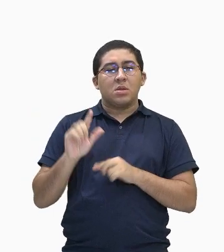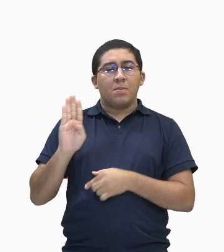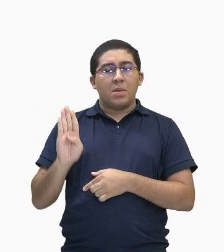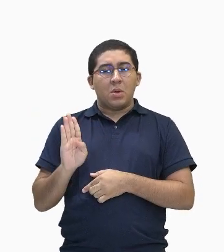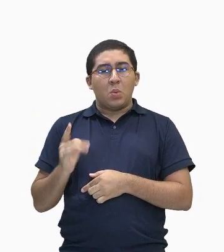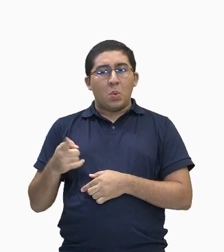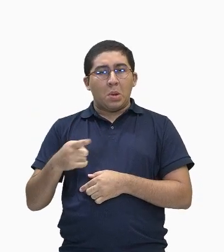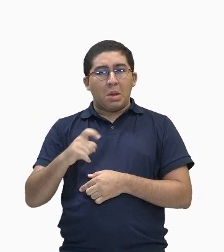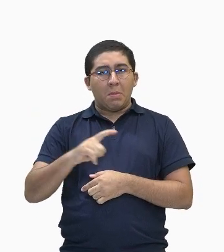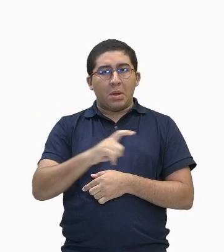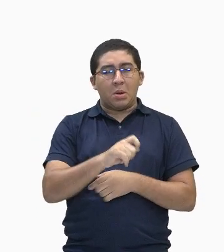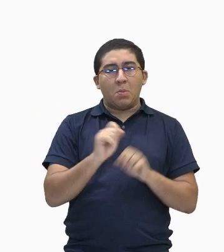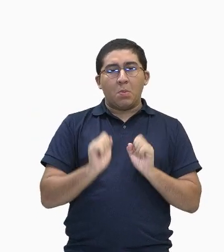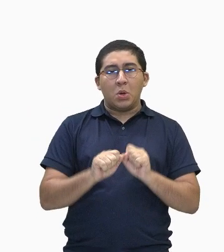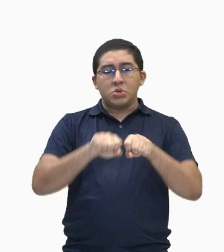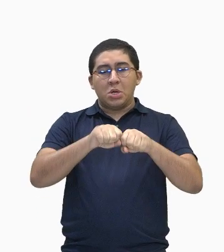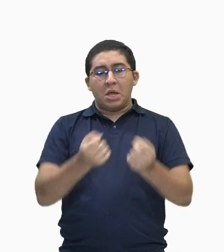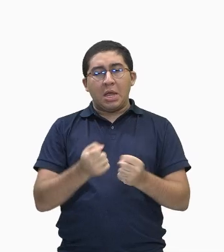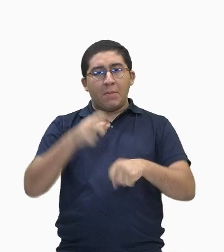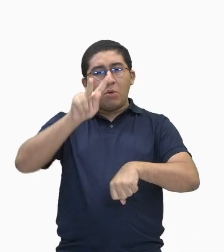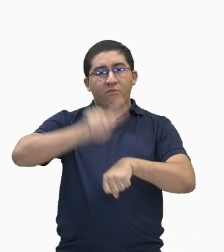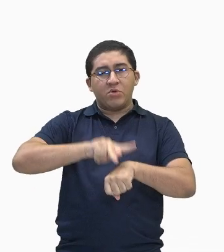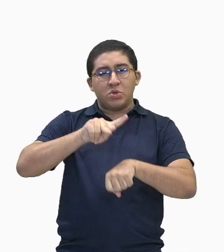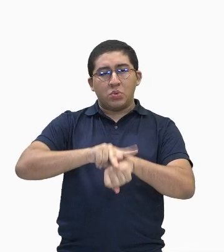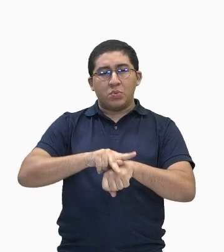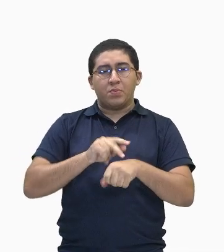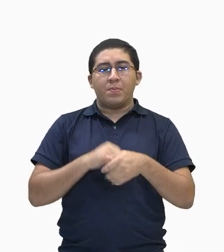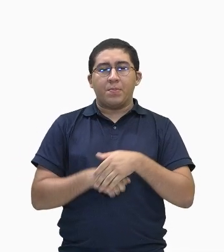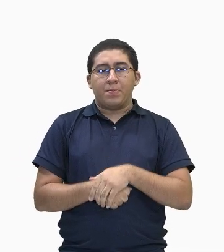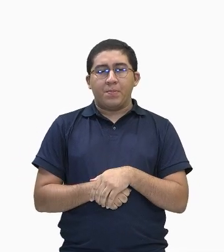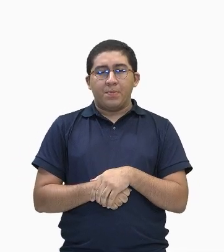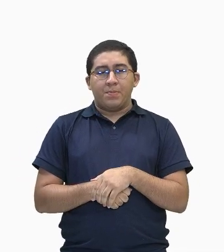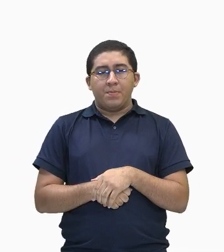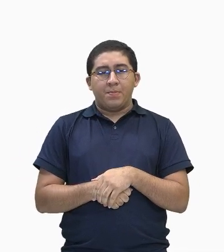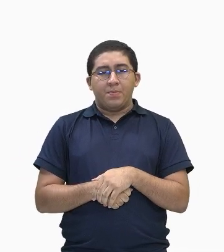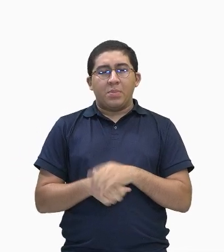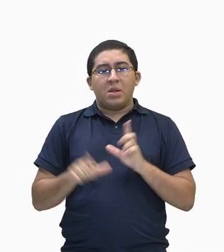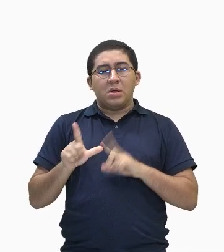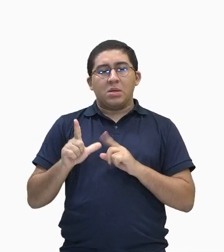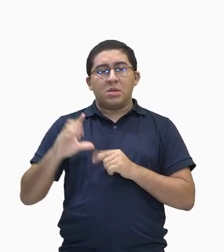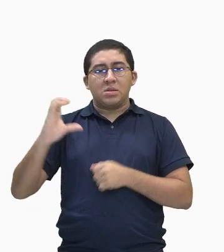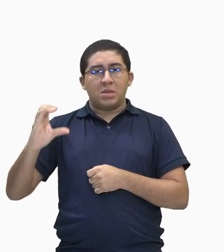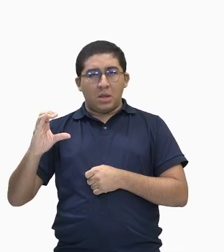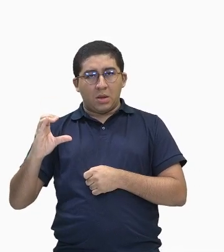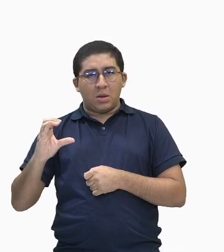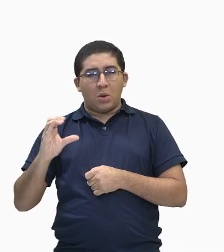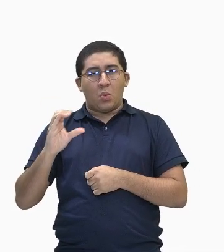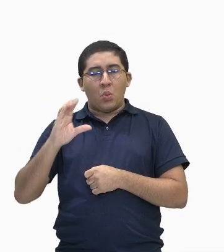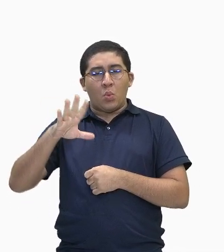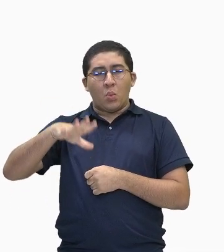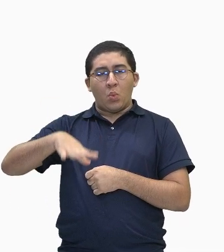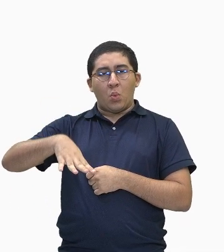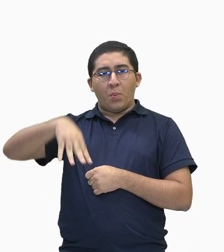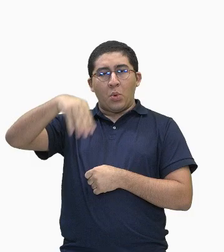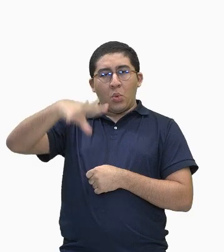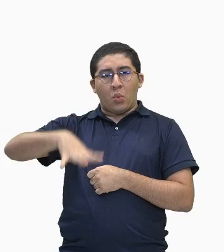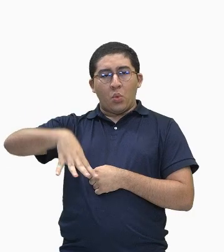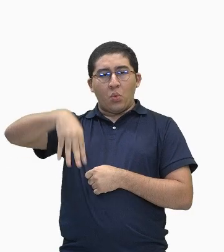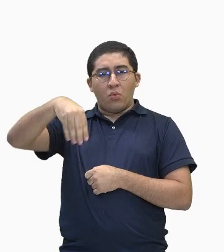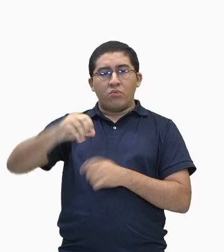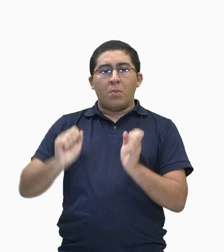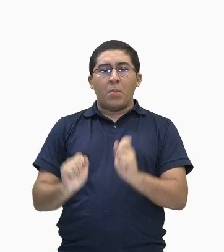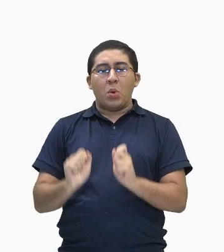vidro. Assim, o polvo imitador pode imitar até os humanos. Se a gente voltar no texto, a gente